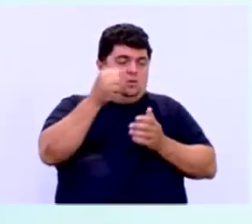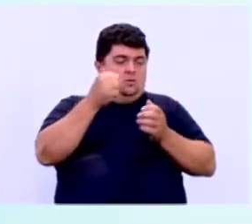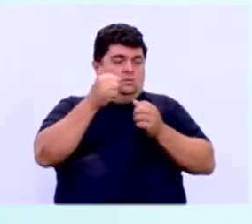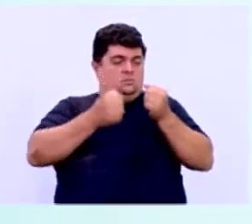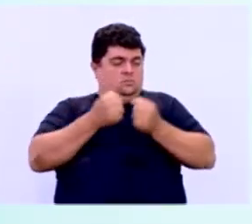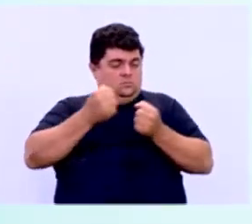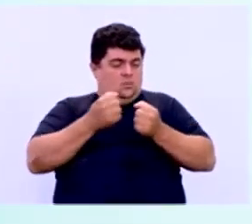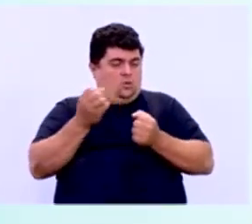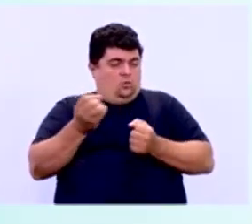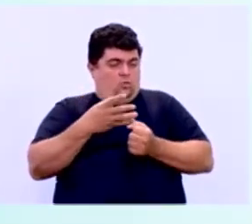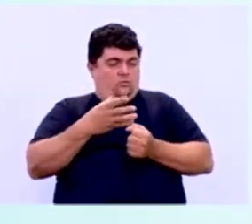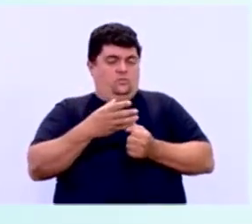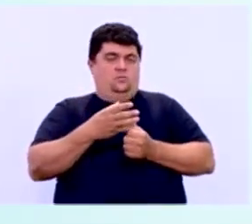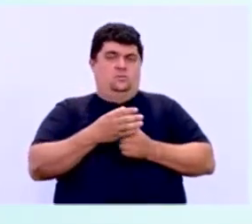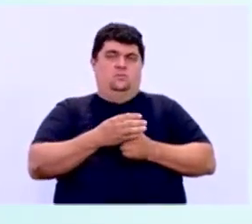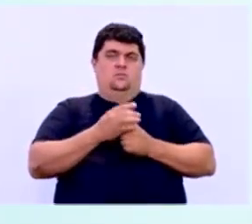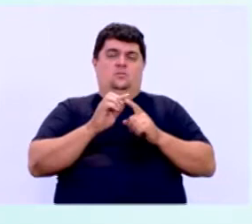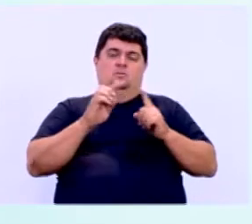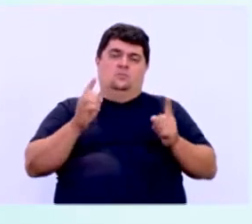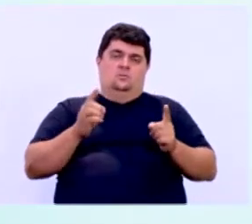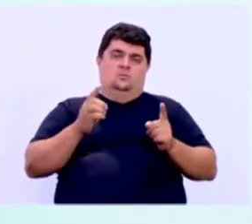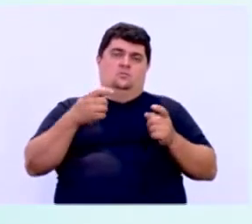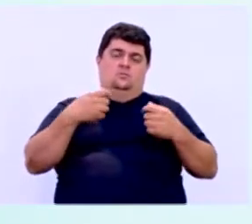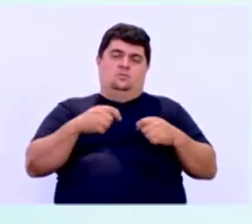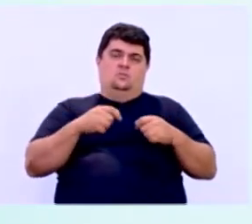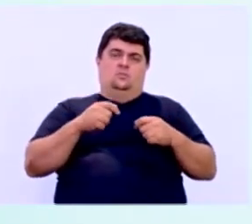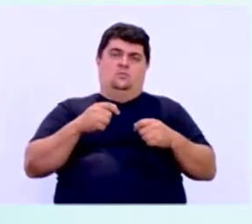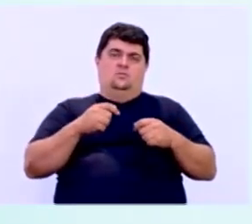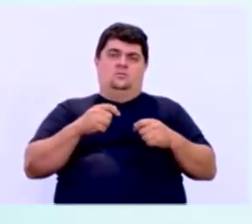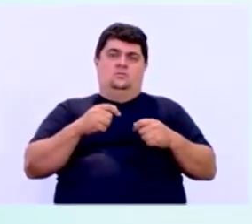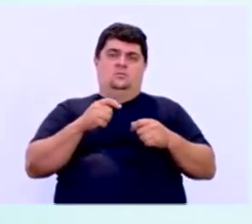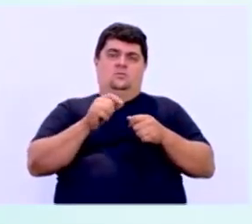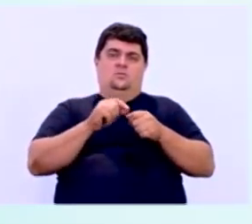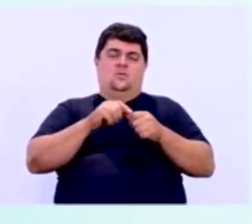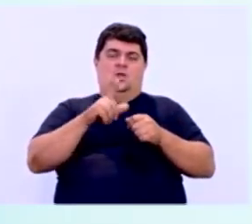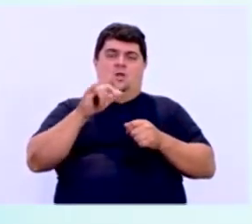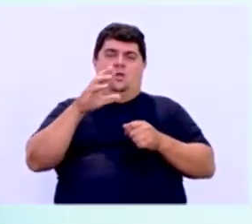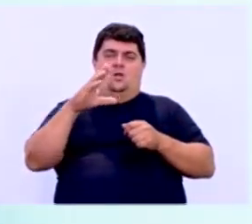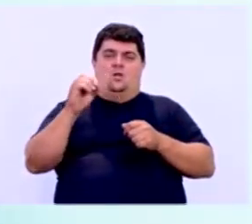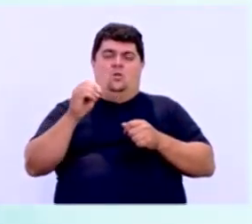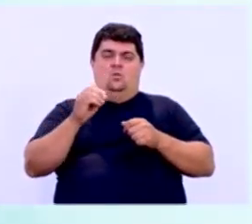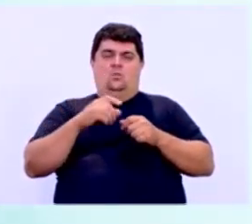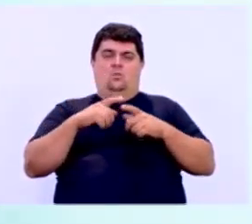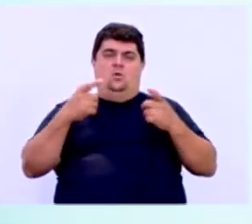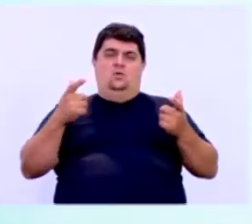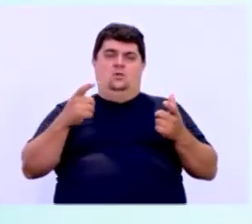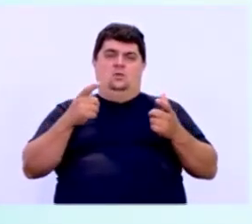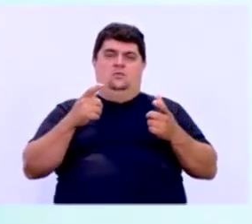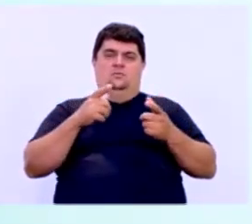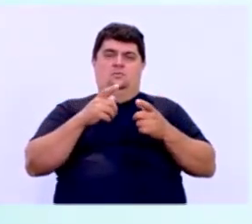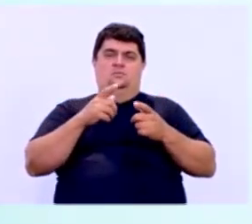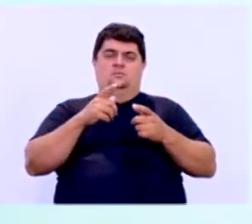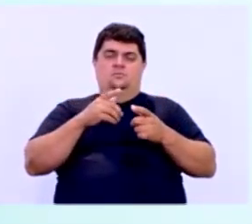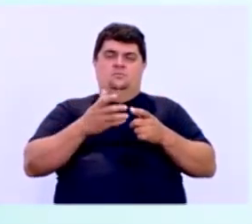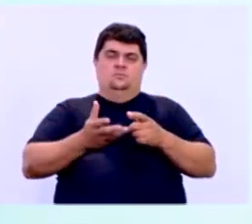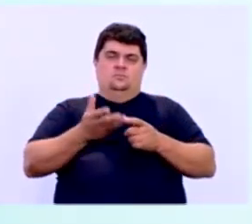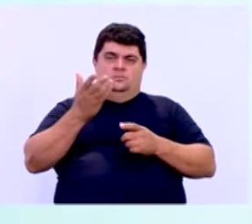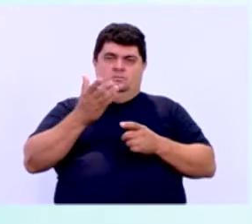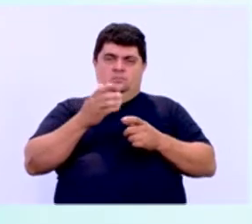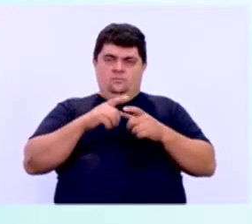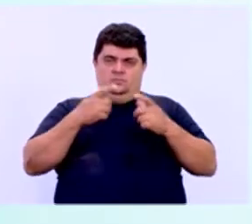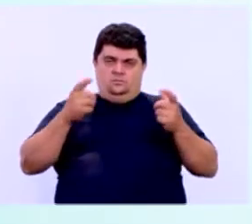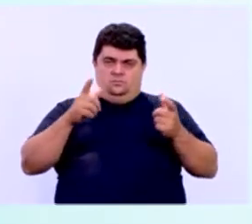financeiro, mas, todavia, também ela precisa aumentar os seus lucros. E aumentar os seus lucros tem que ser de